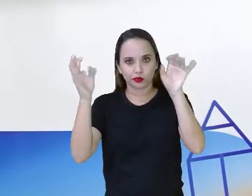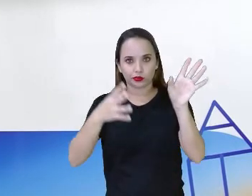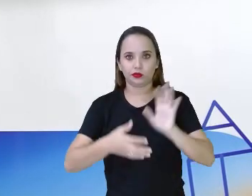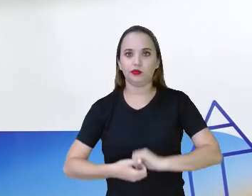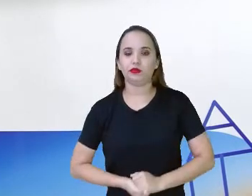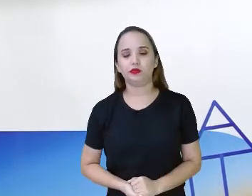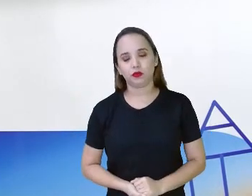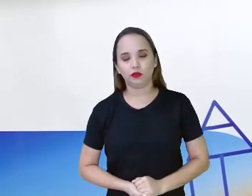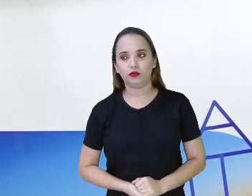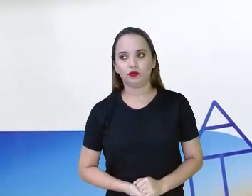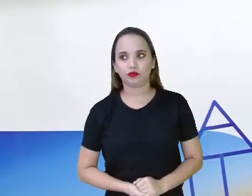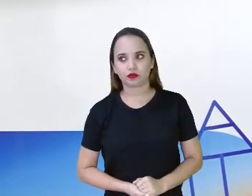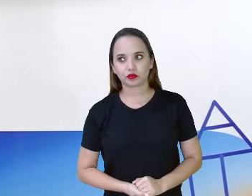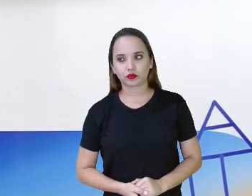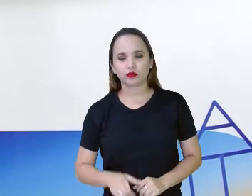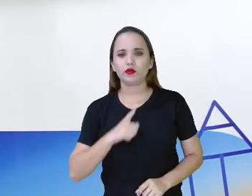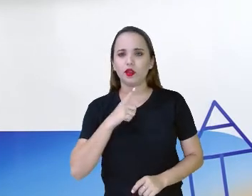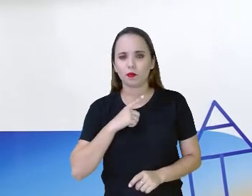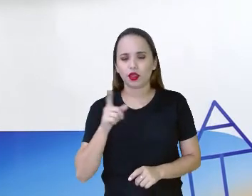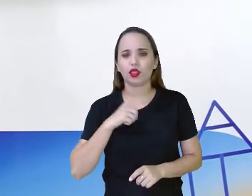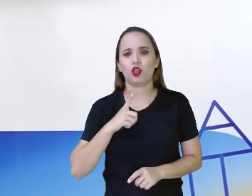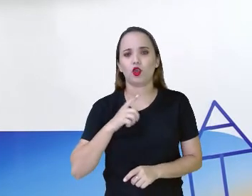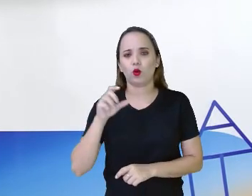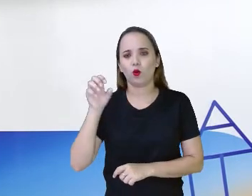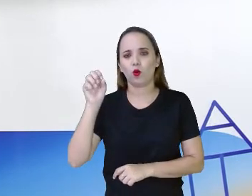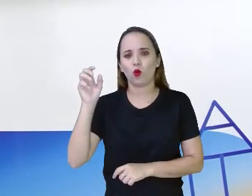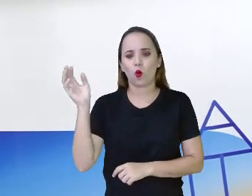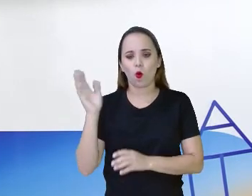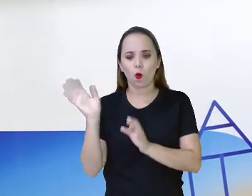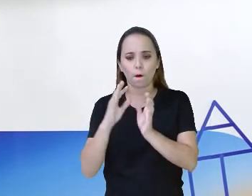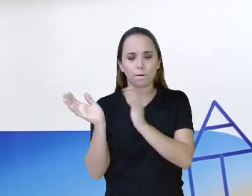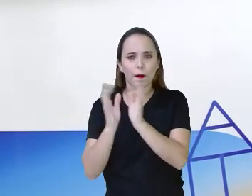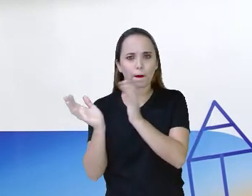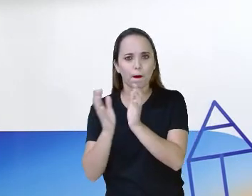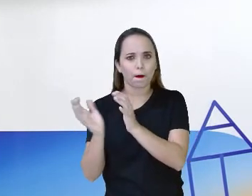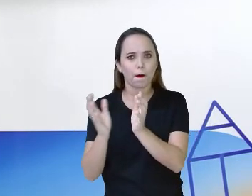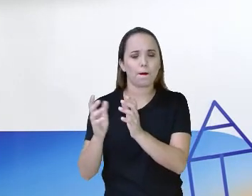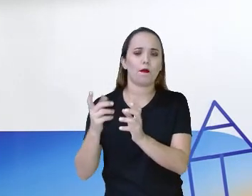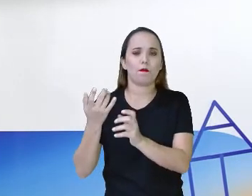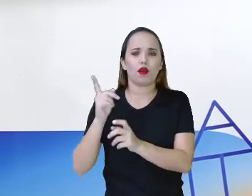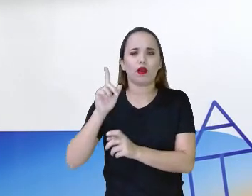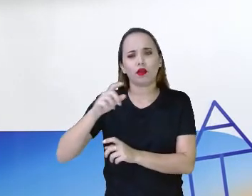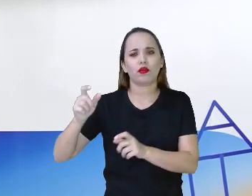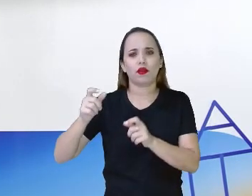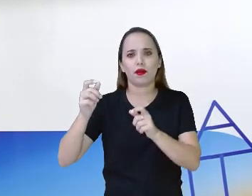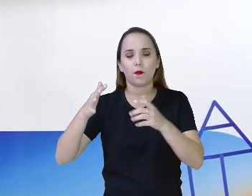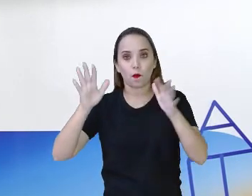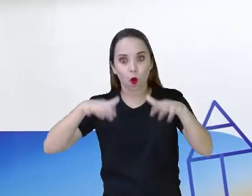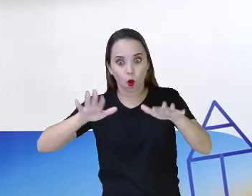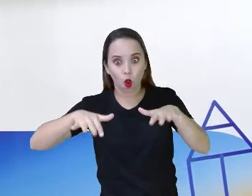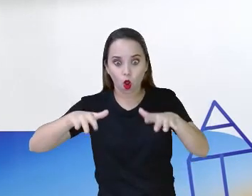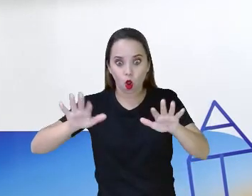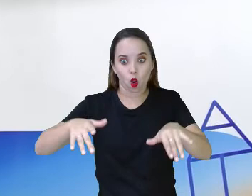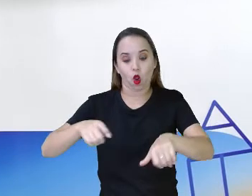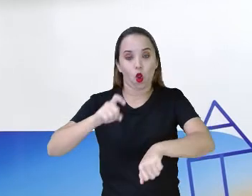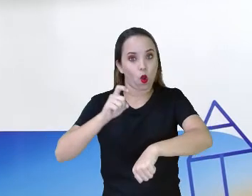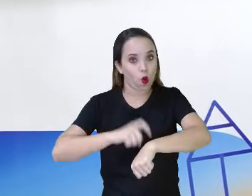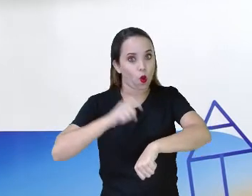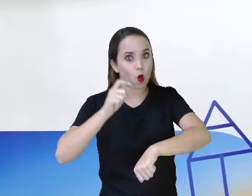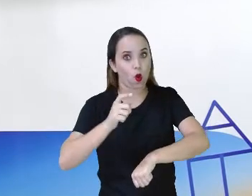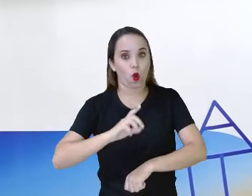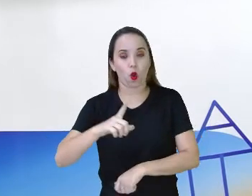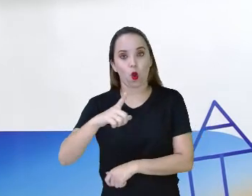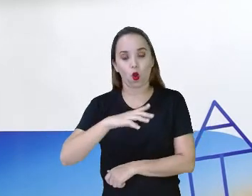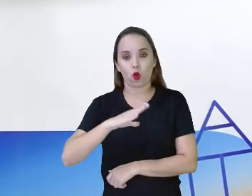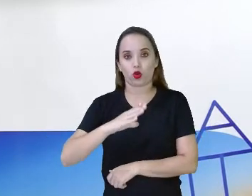de um sinal tocando, seria um sinal da escola de alerta que tocou para a hora do intervalo